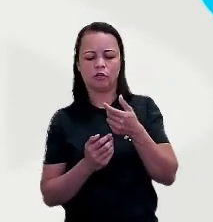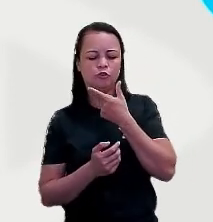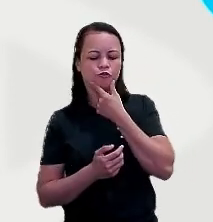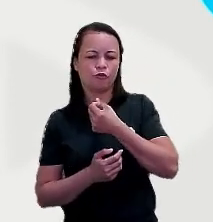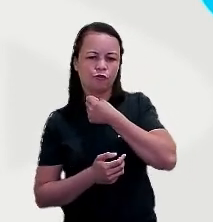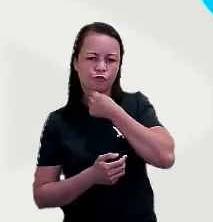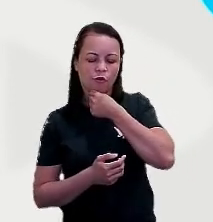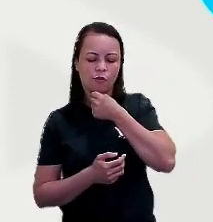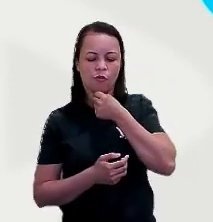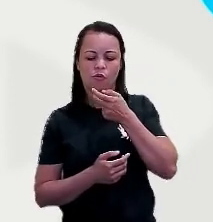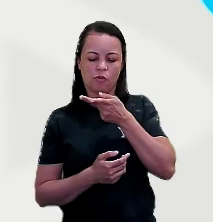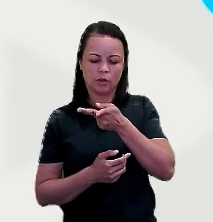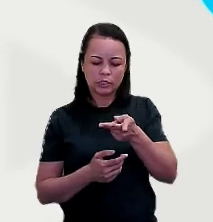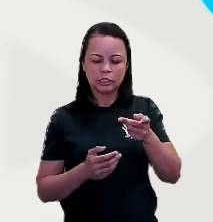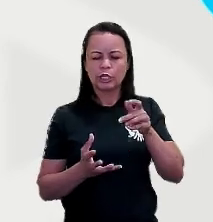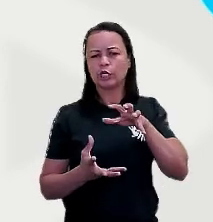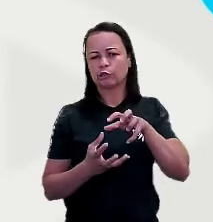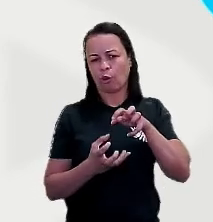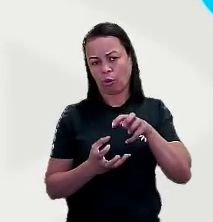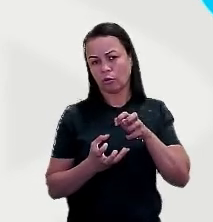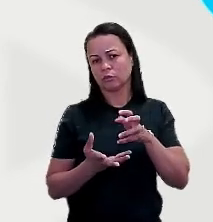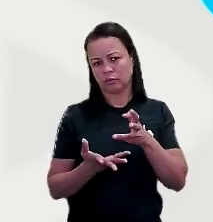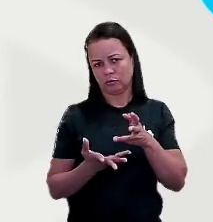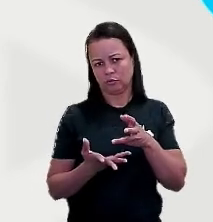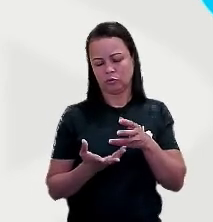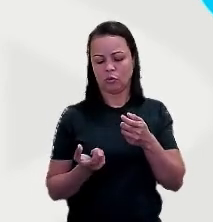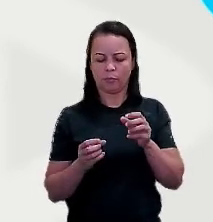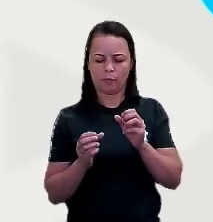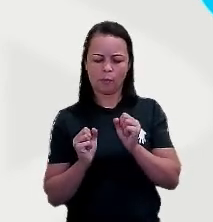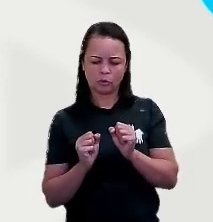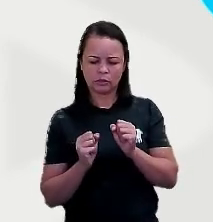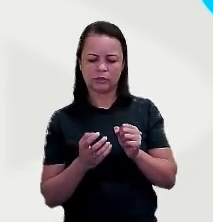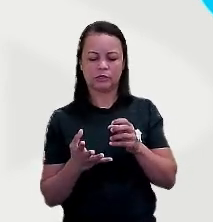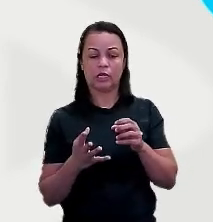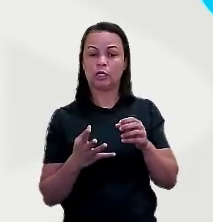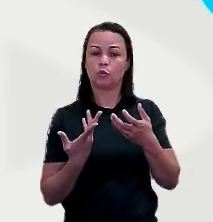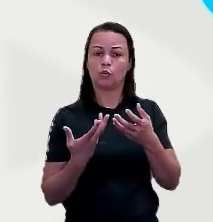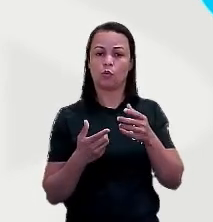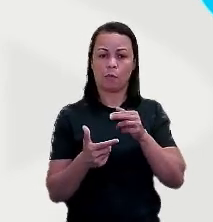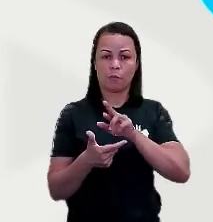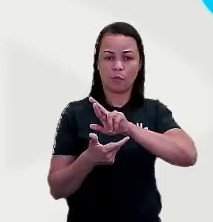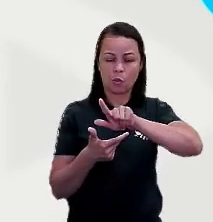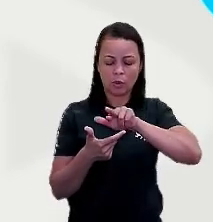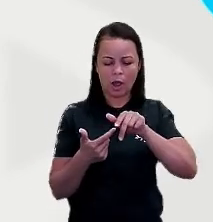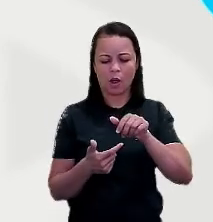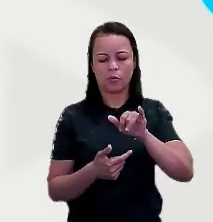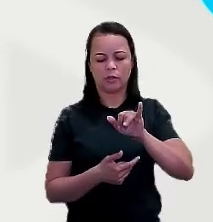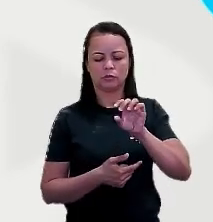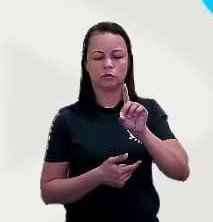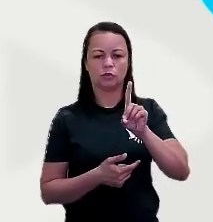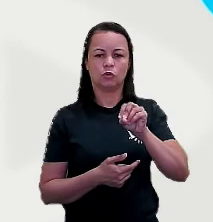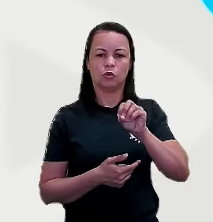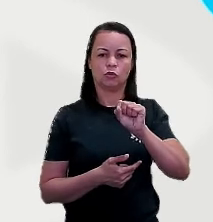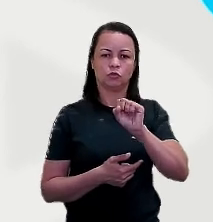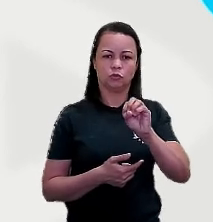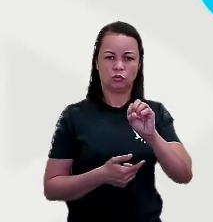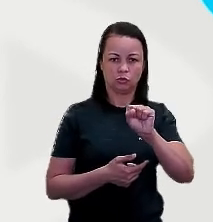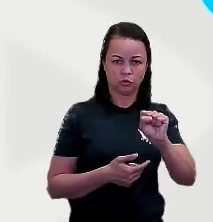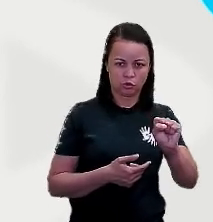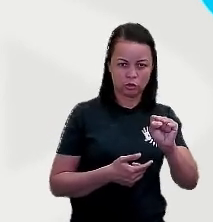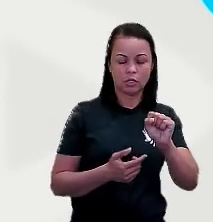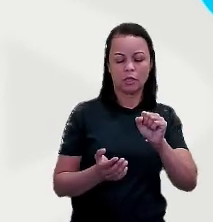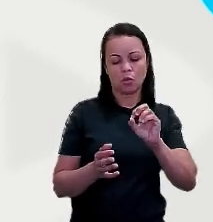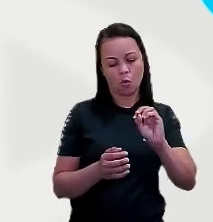Eu posso dizer, visitei meu avô e avó, idosos, no plural, ou visitei meu avô e avó